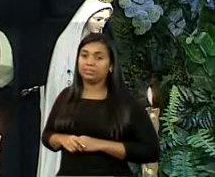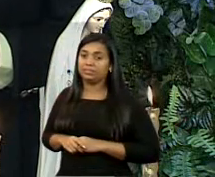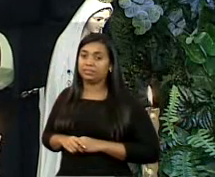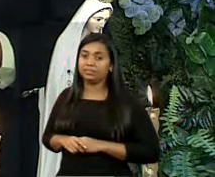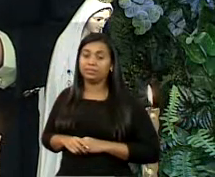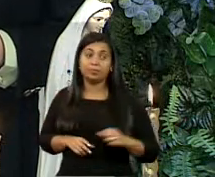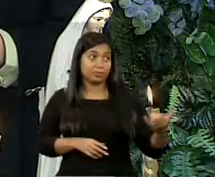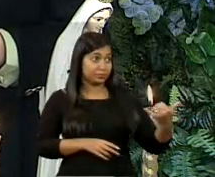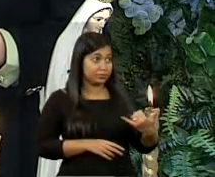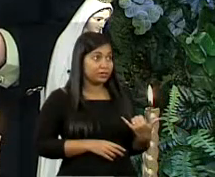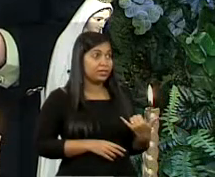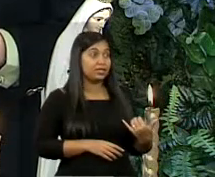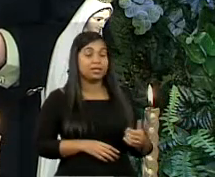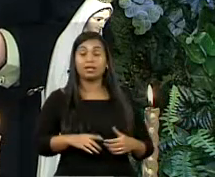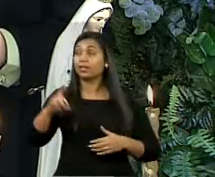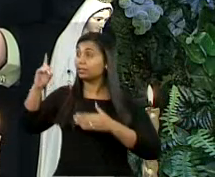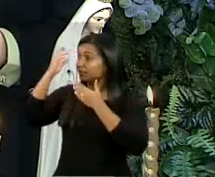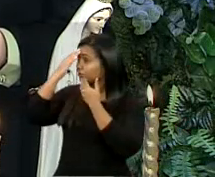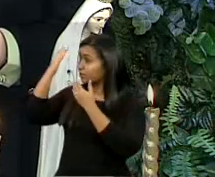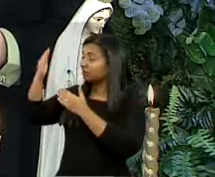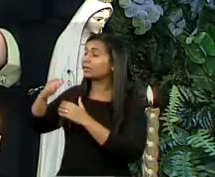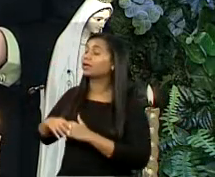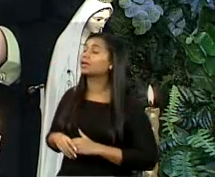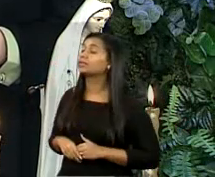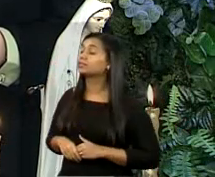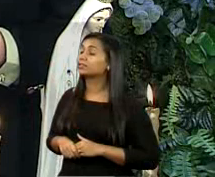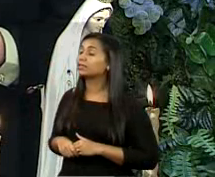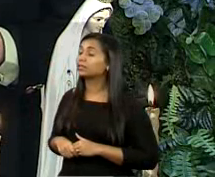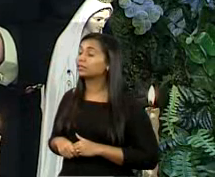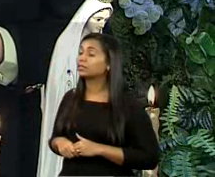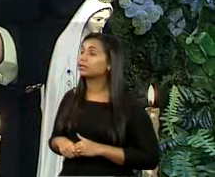Pode falar. Vou rezar em ação de graça.